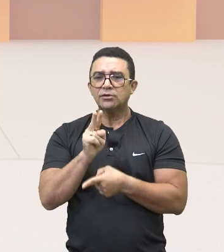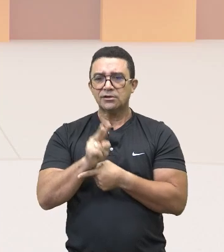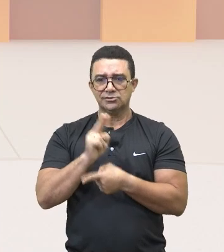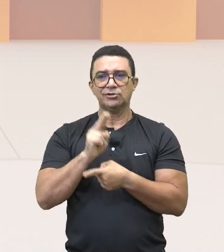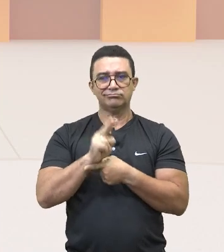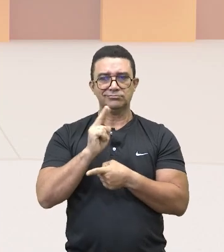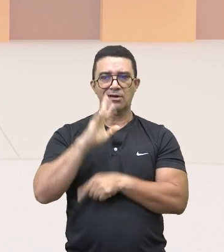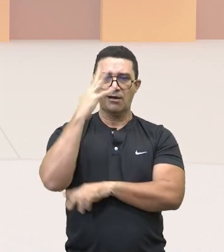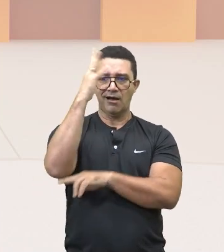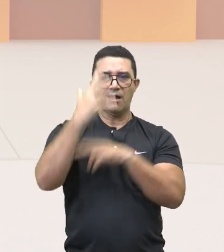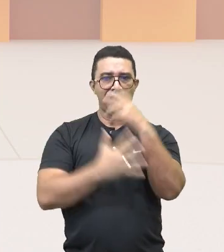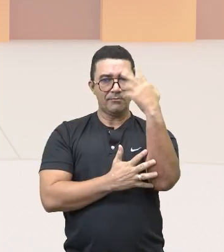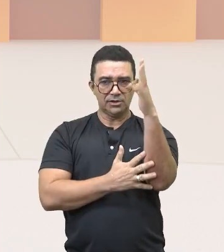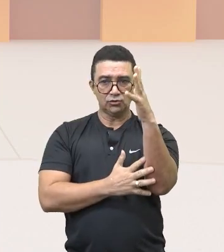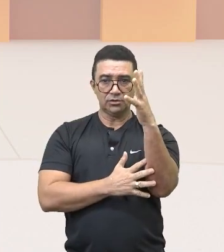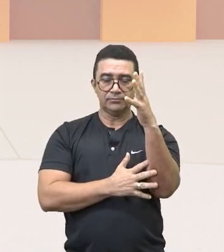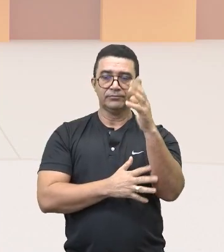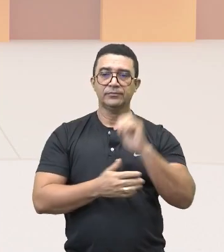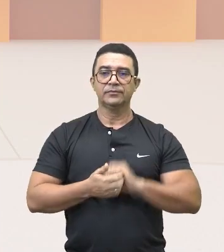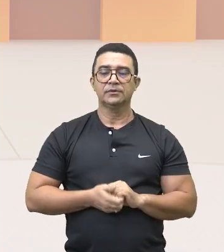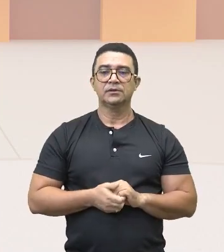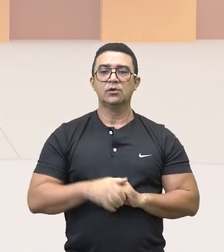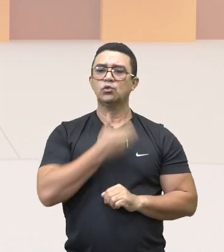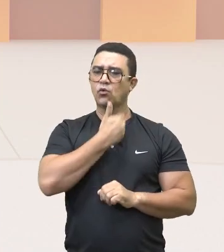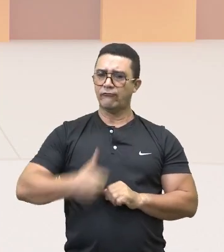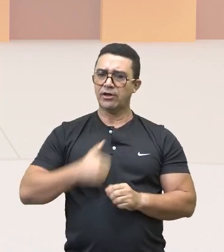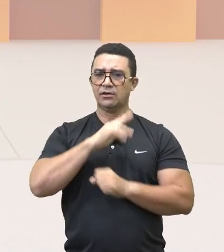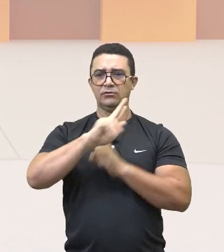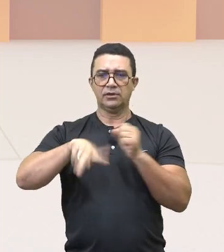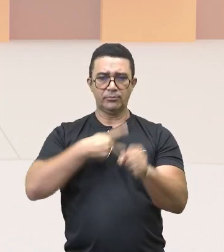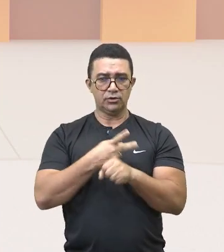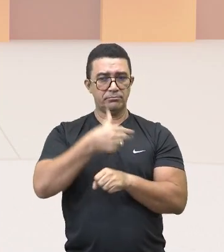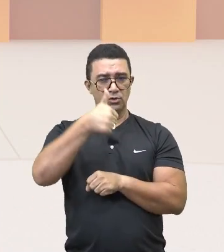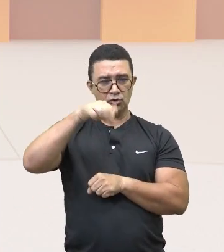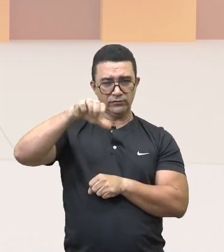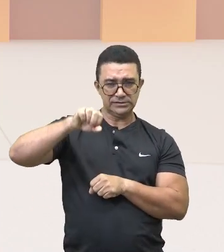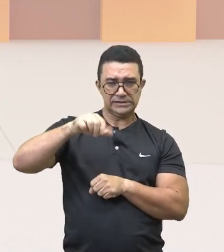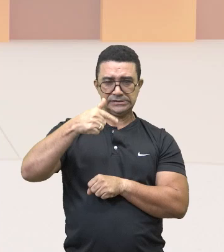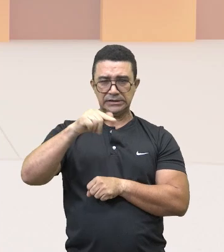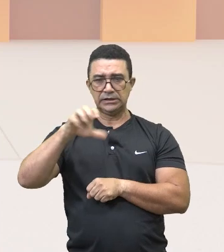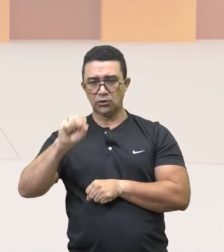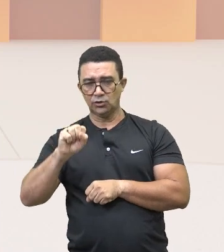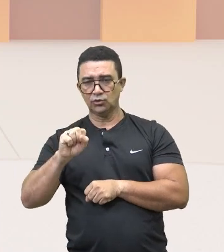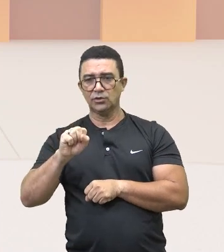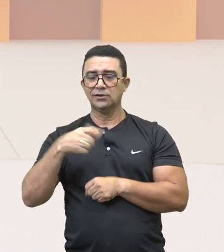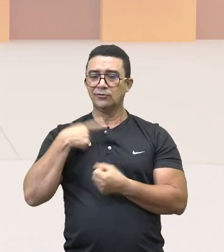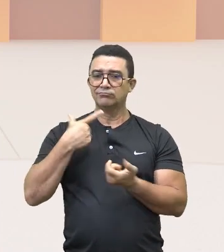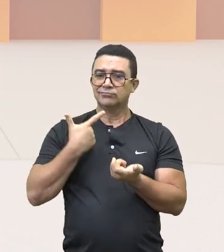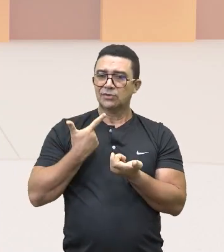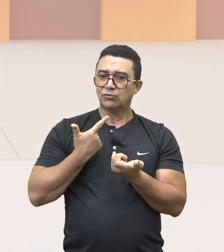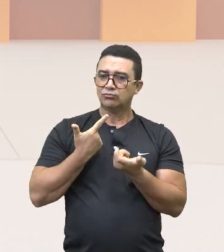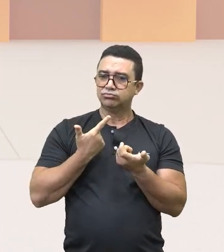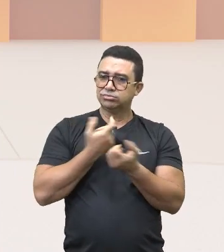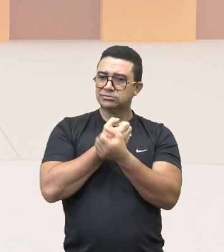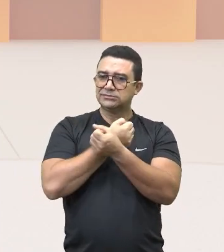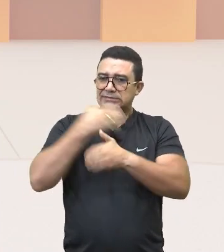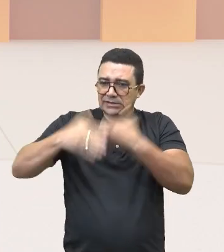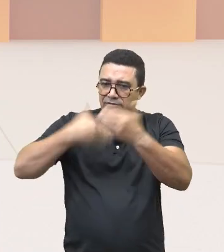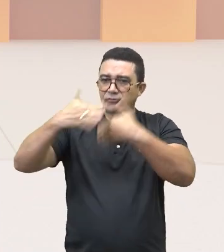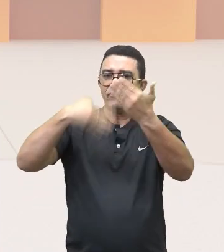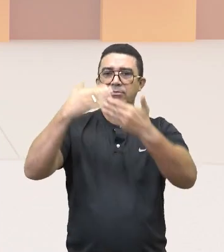governos já após 1988, né? Essa coisa de equilibrar crescimento da natureza